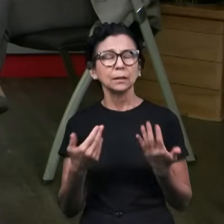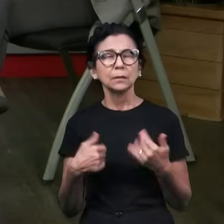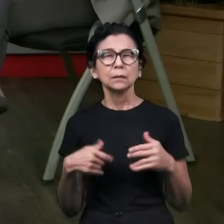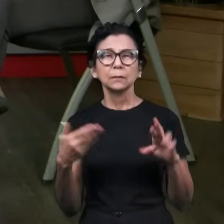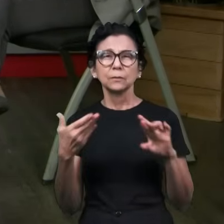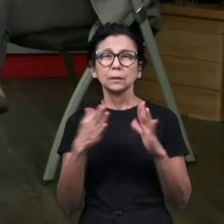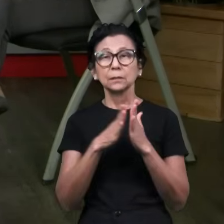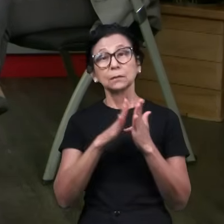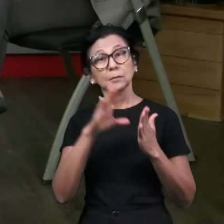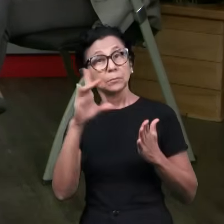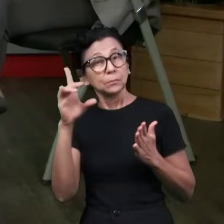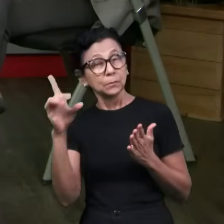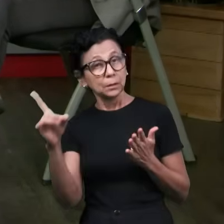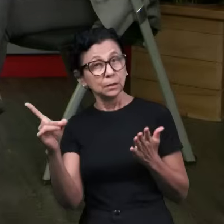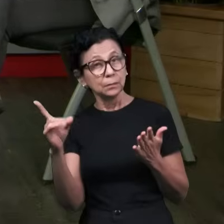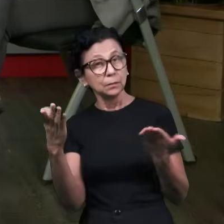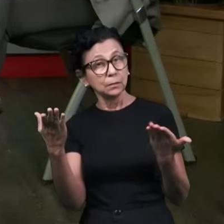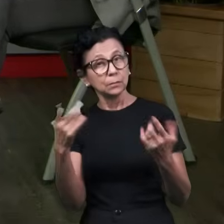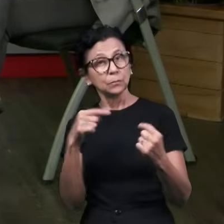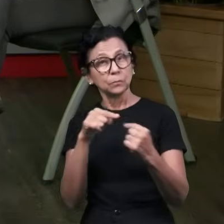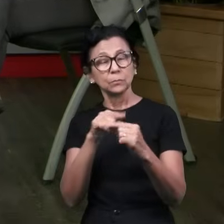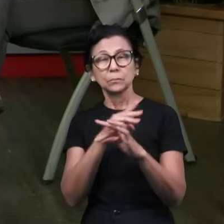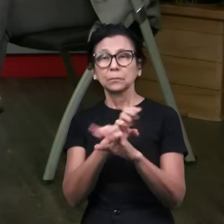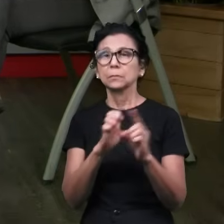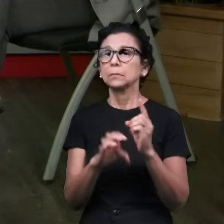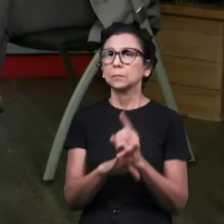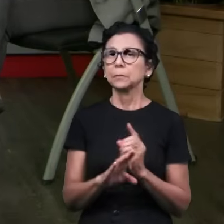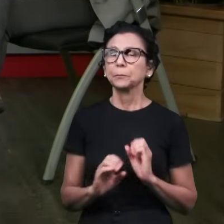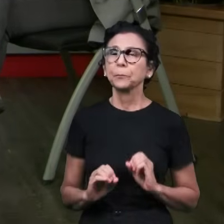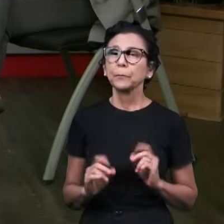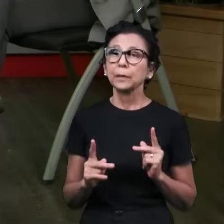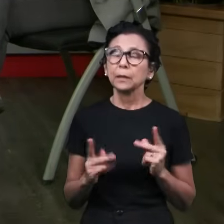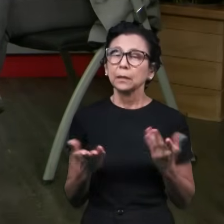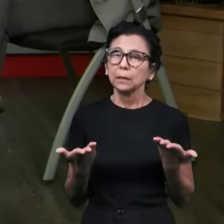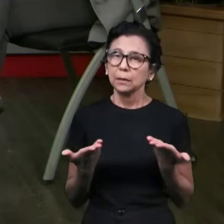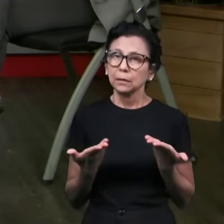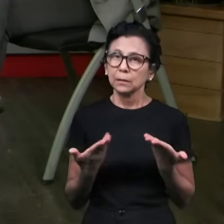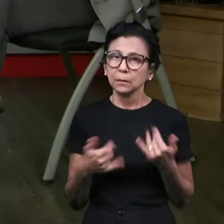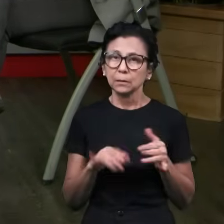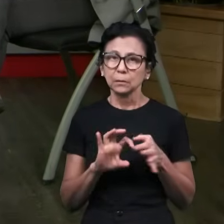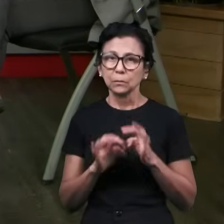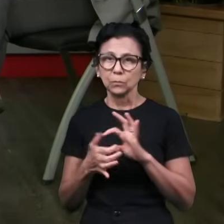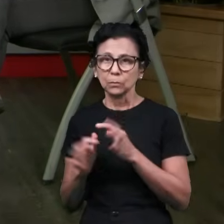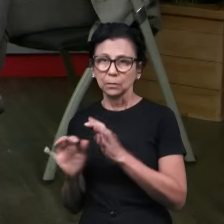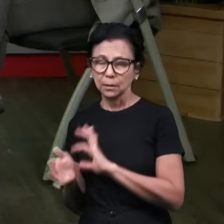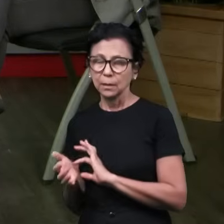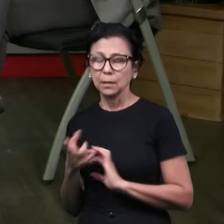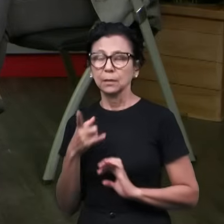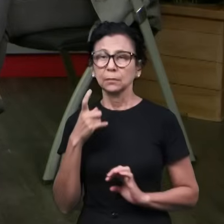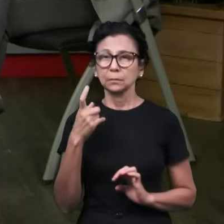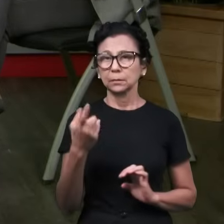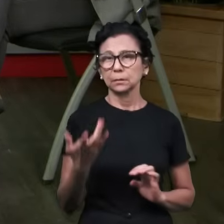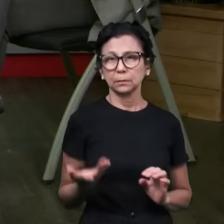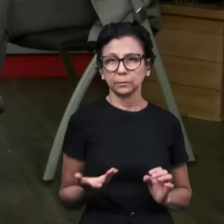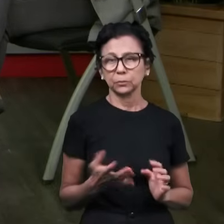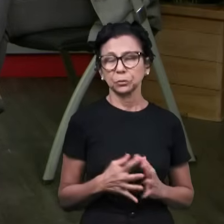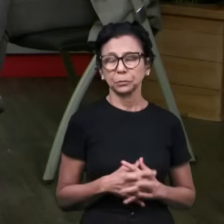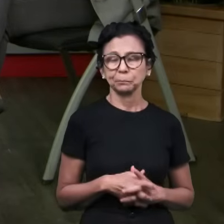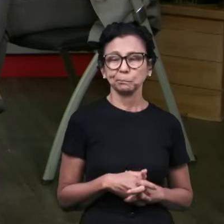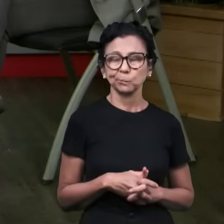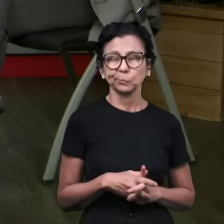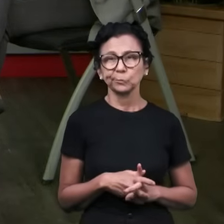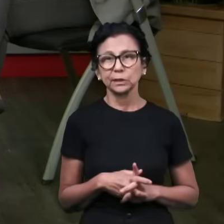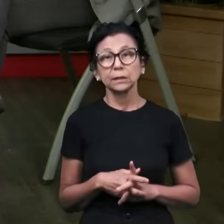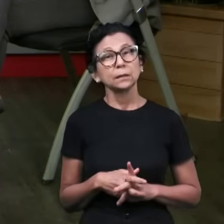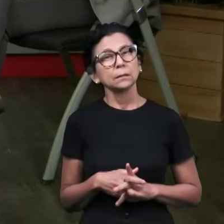que tem sido o objetivo da EBD. Tá? E nesse contexto é interessante porque